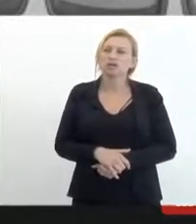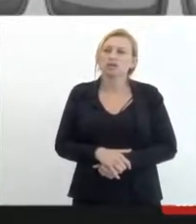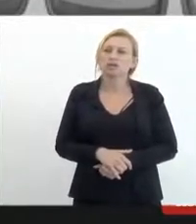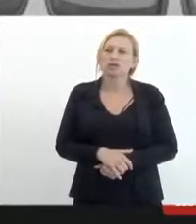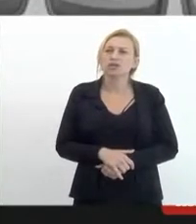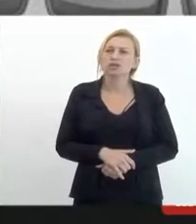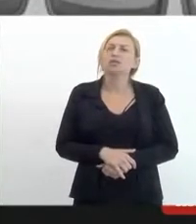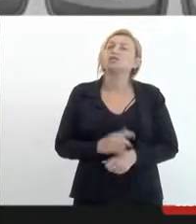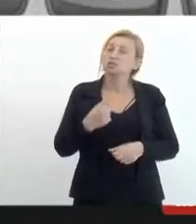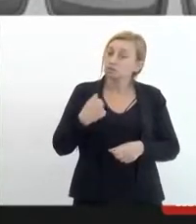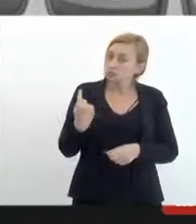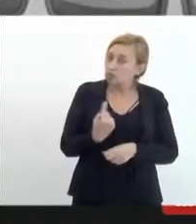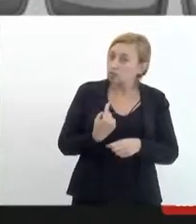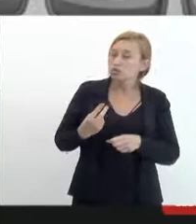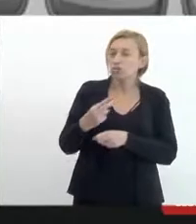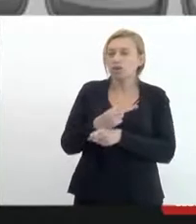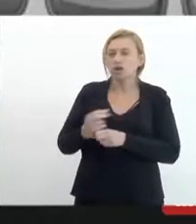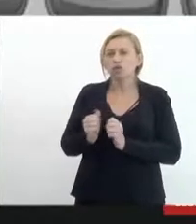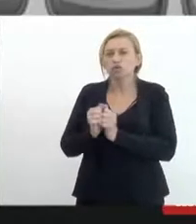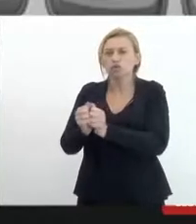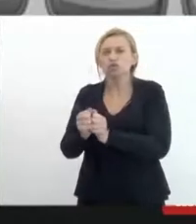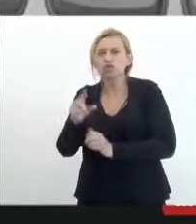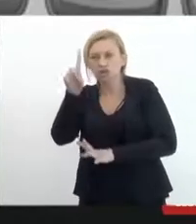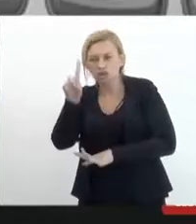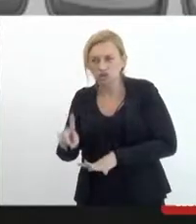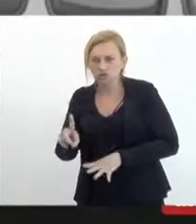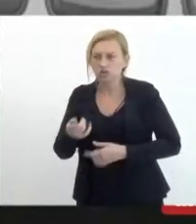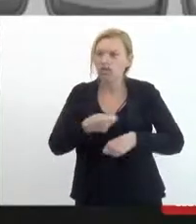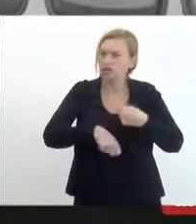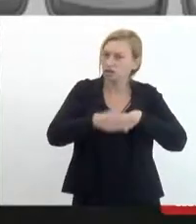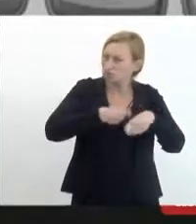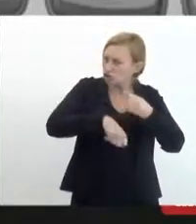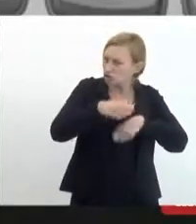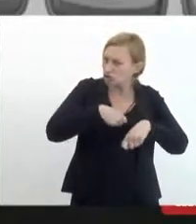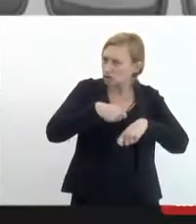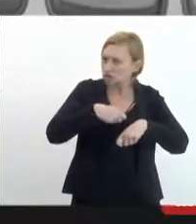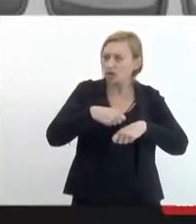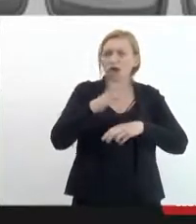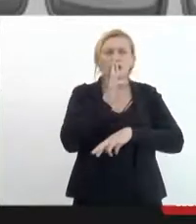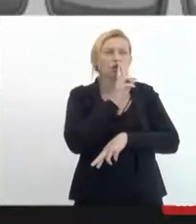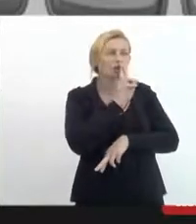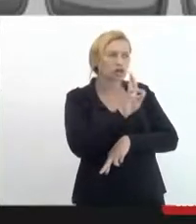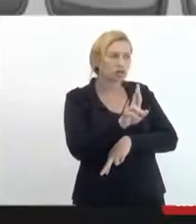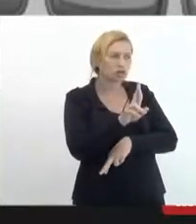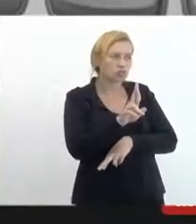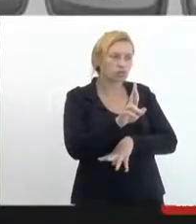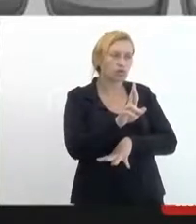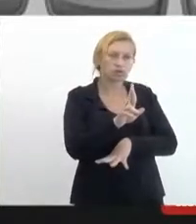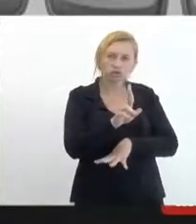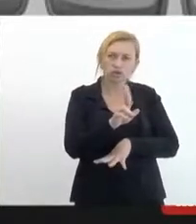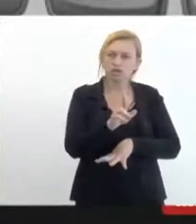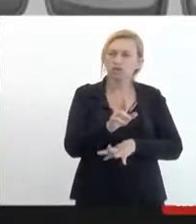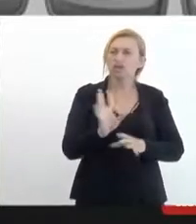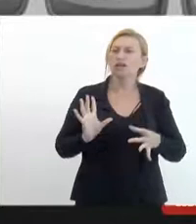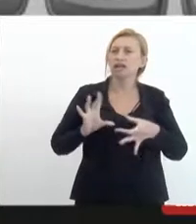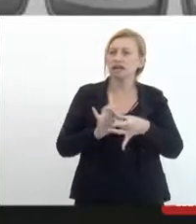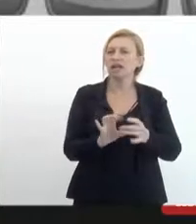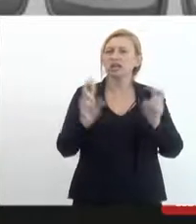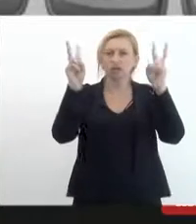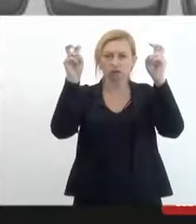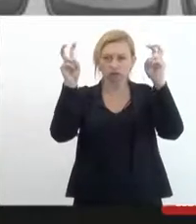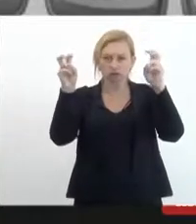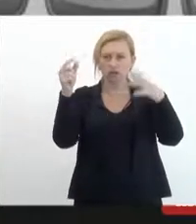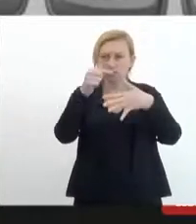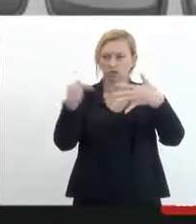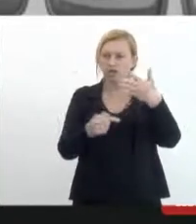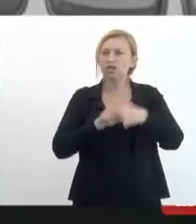nós procuraremos, junto à diretoria, à administração, trazer as respostas aí associadas a esses temas na